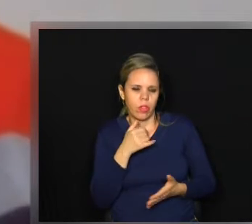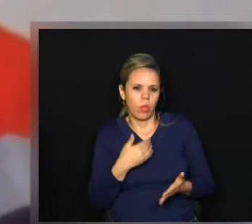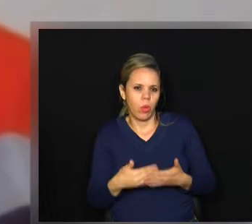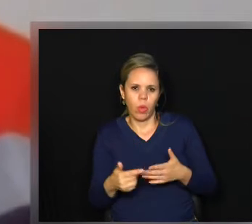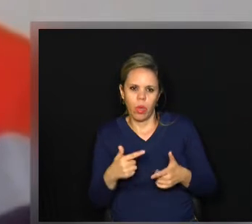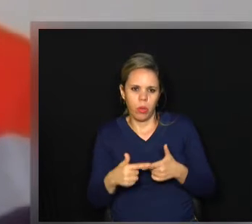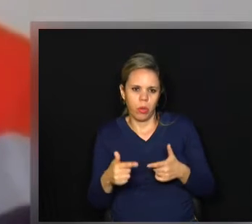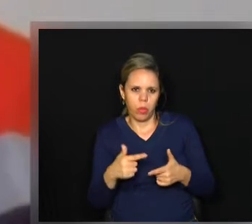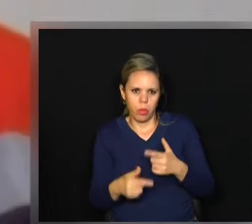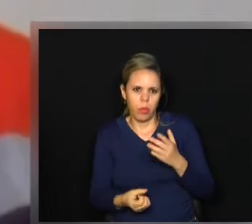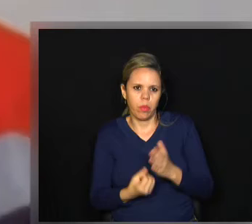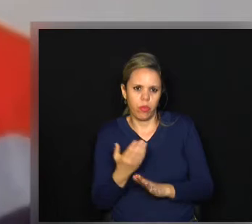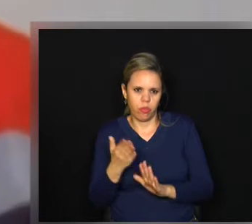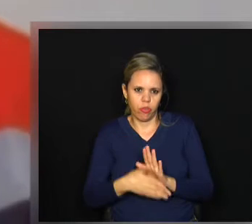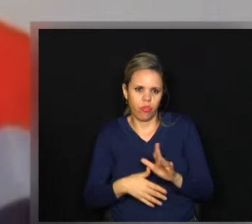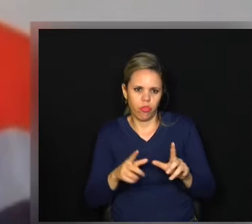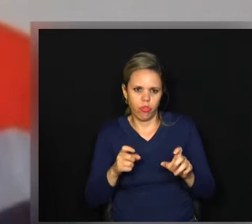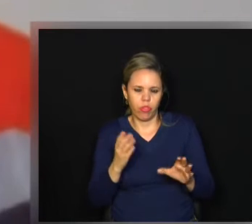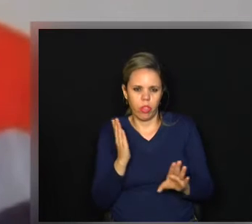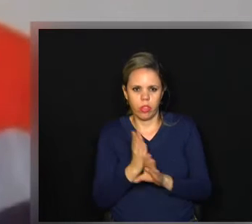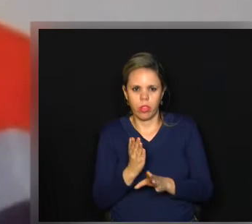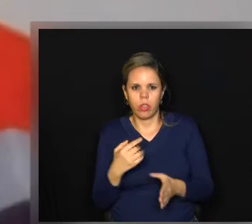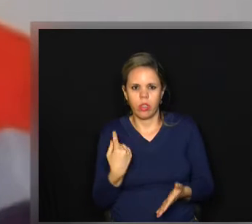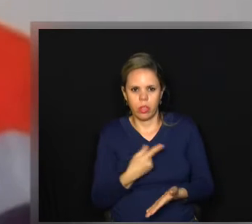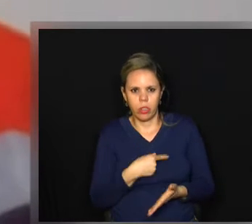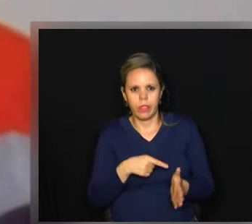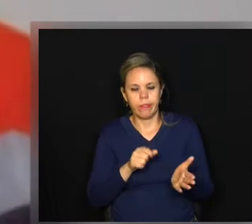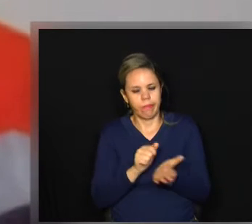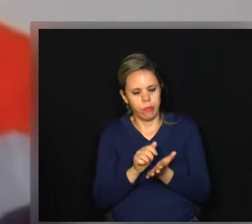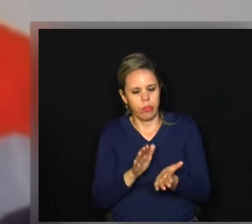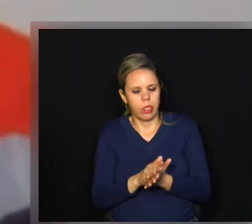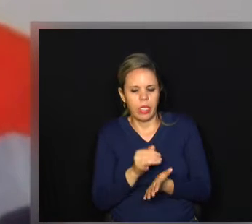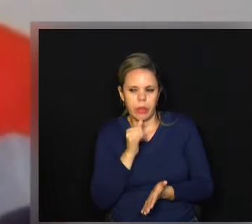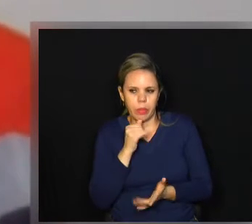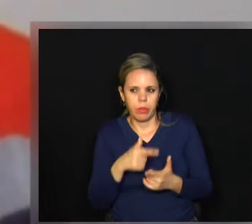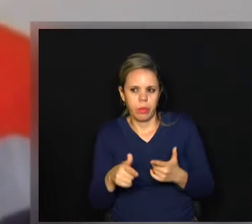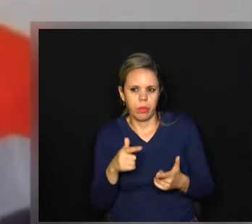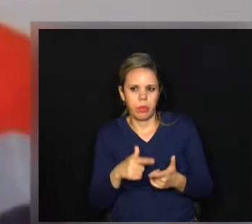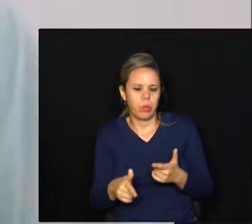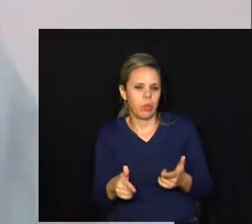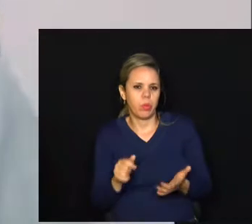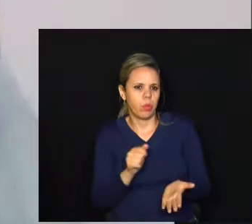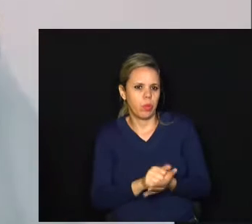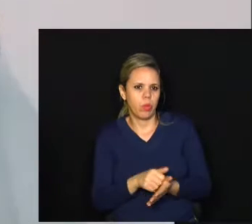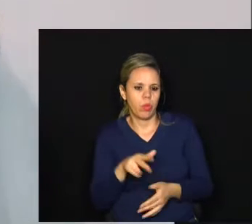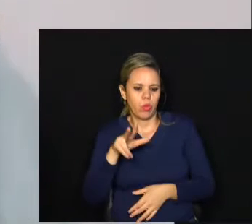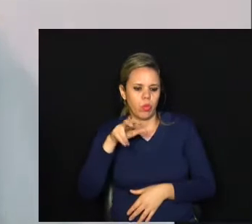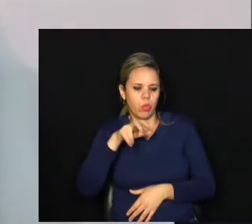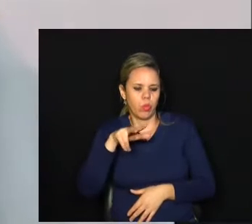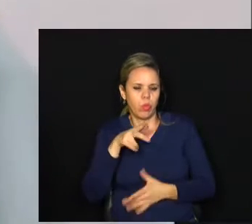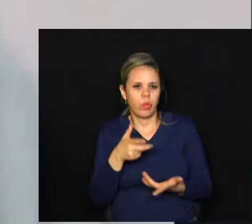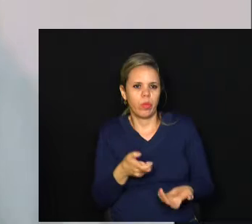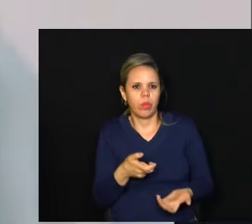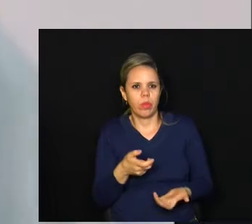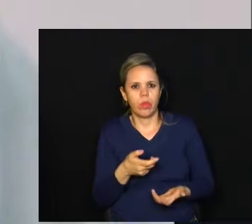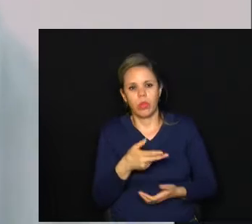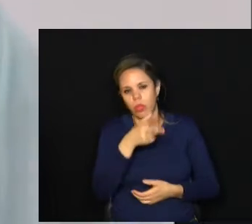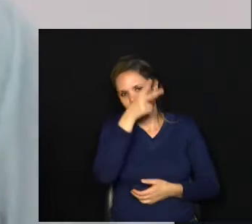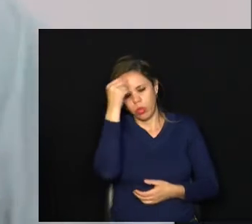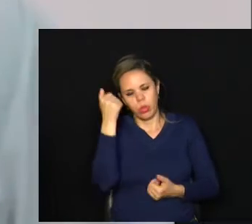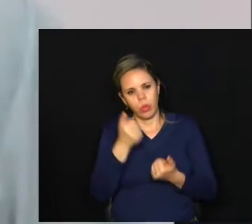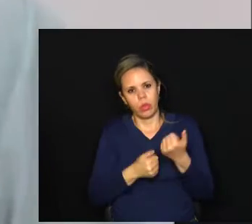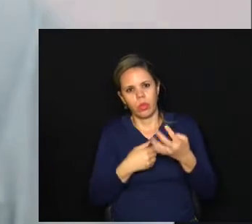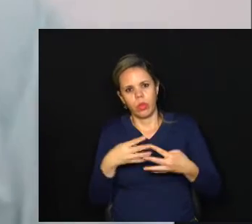que seja registrado. É como se fosse um registro de uma penalidade, uma multa de radar. Já o subprefeito de